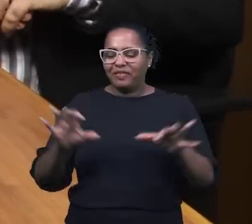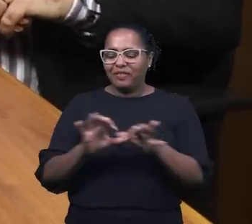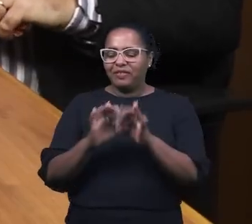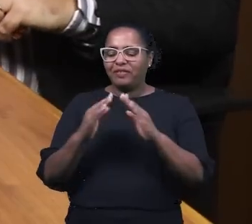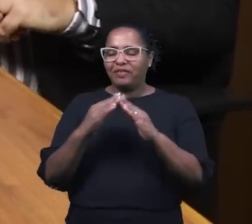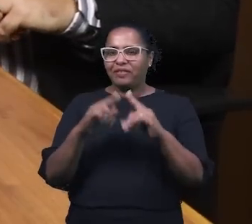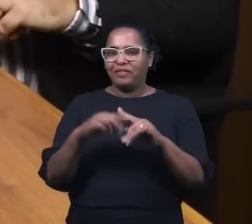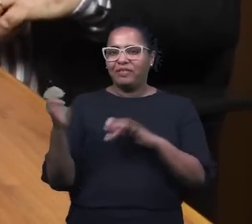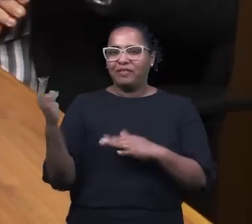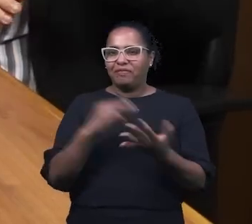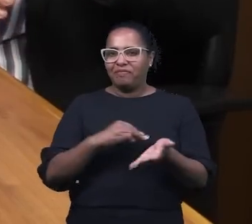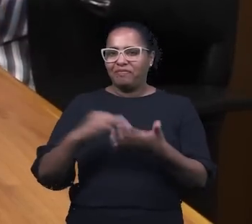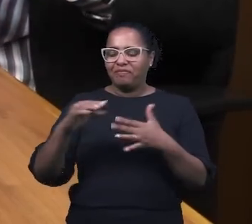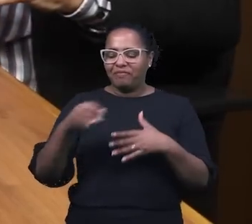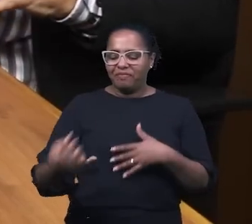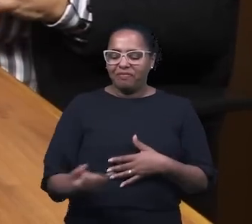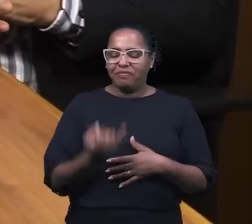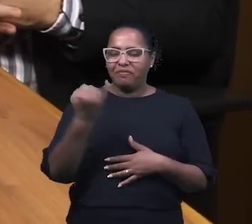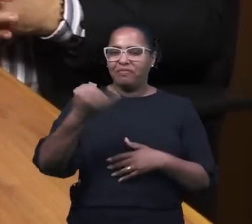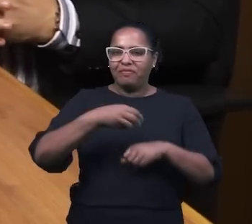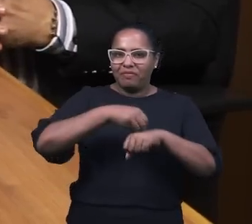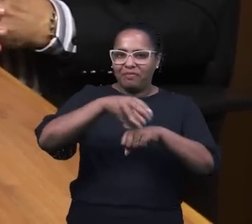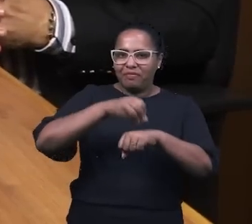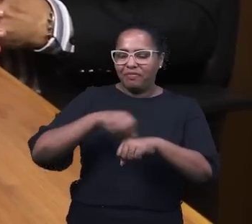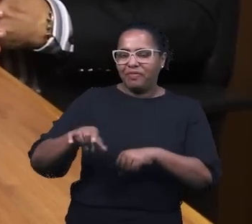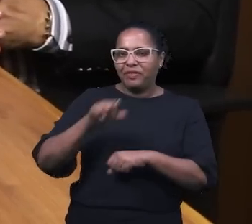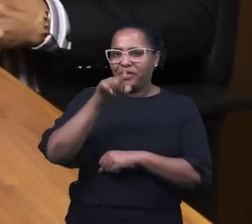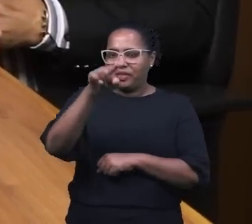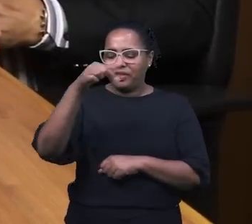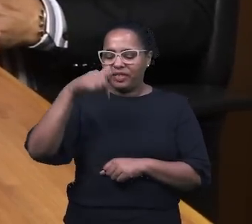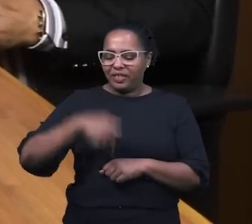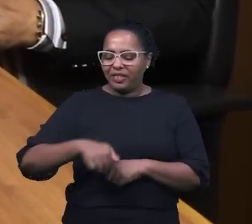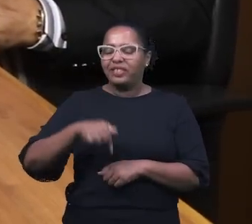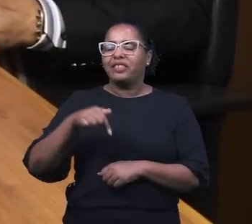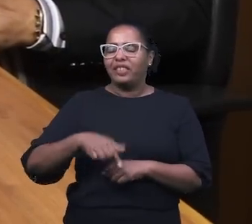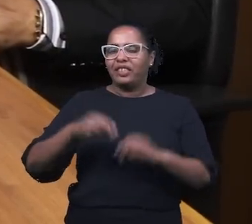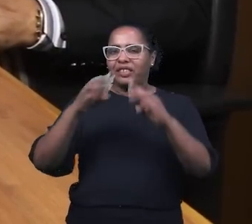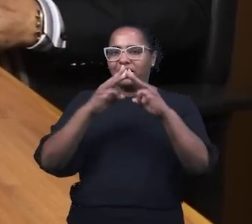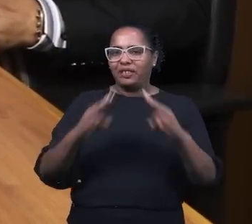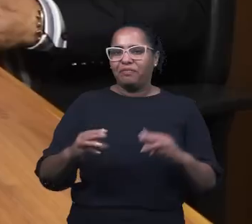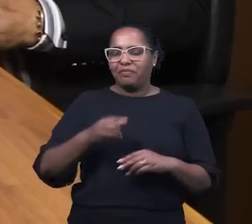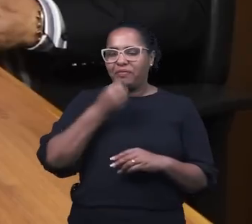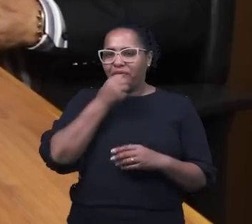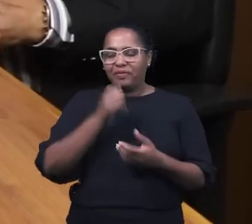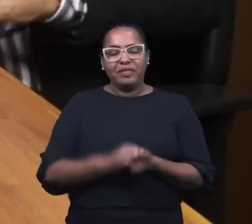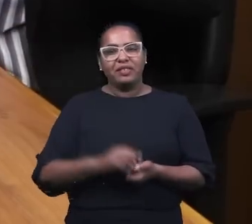ligado à Igreja Cristã Maranata, que a gente tem a oportunidade de compartilhar com você aqui no